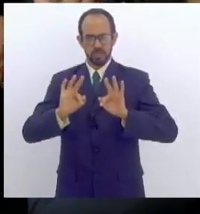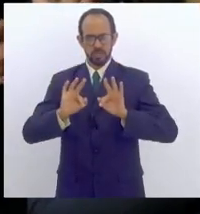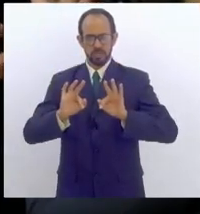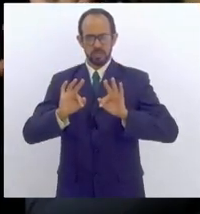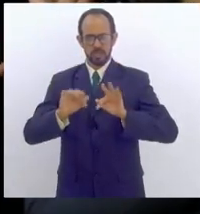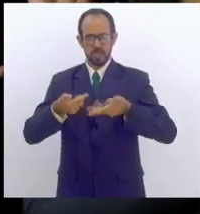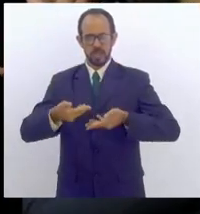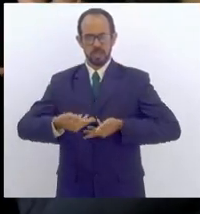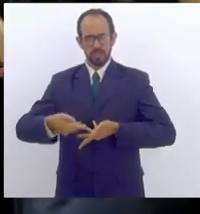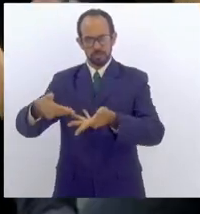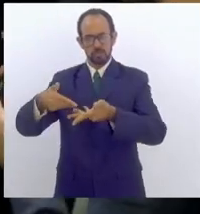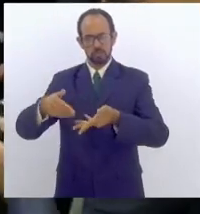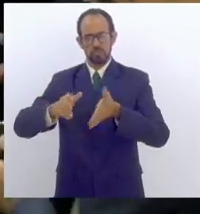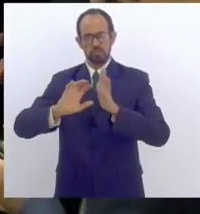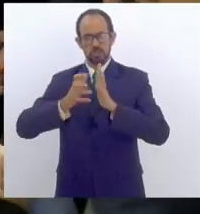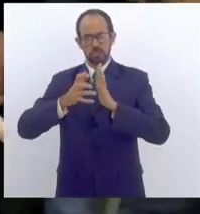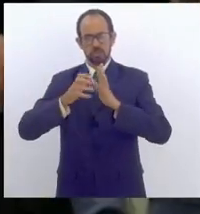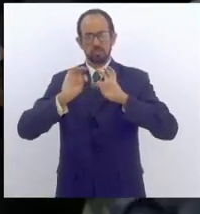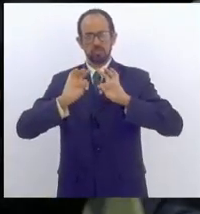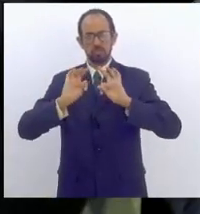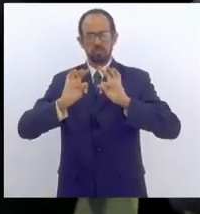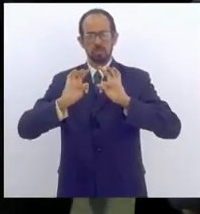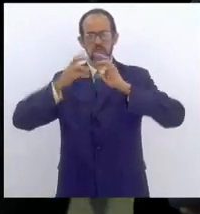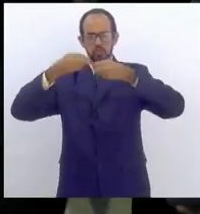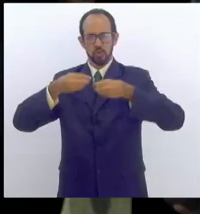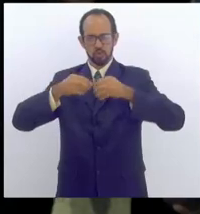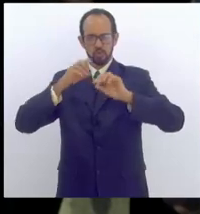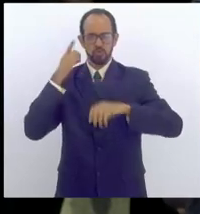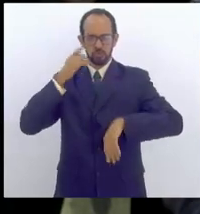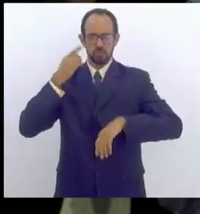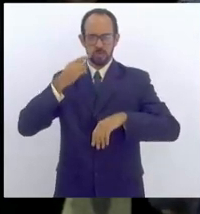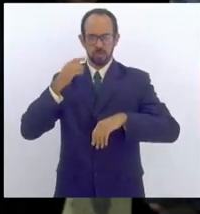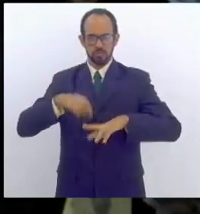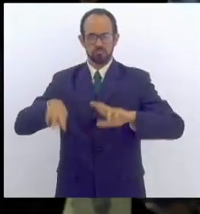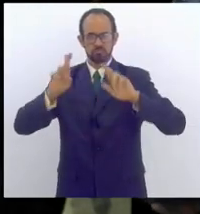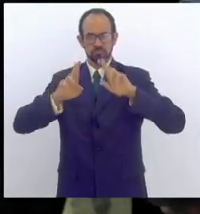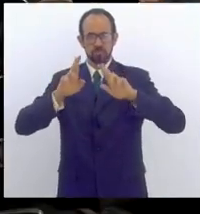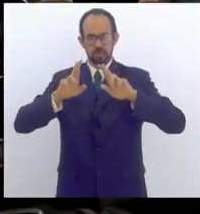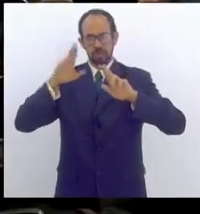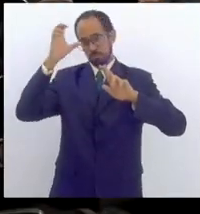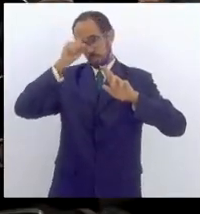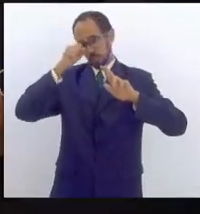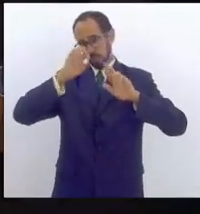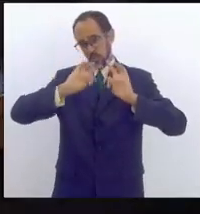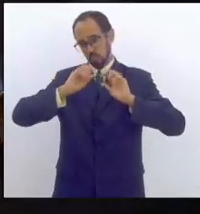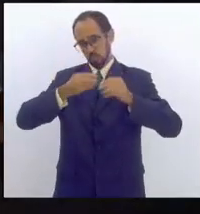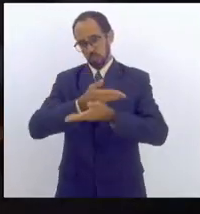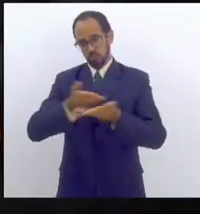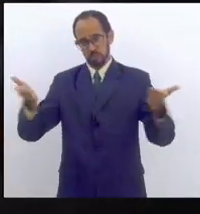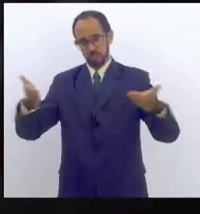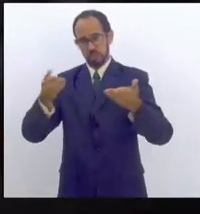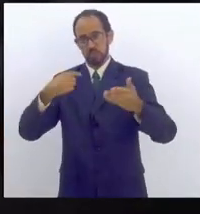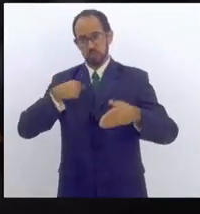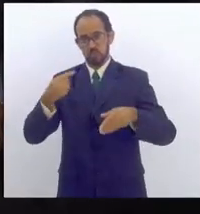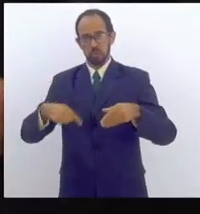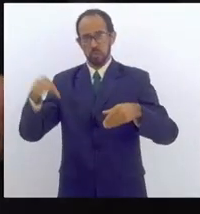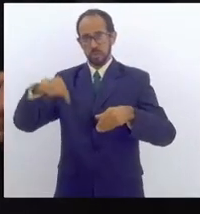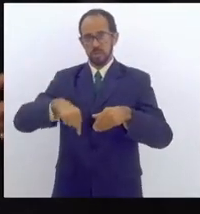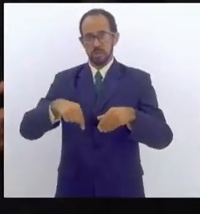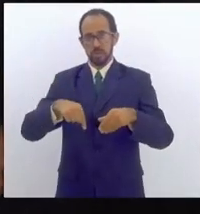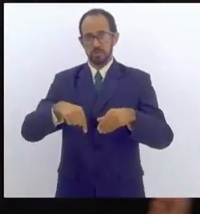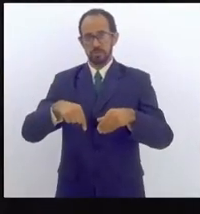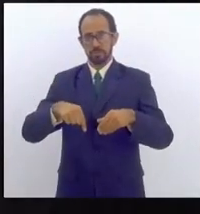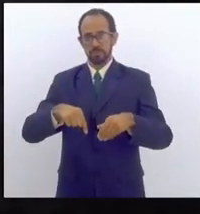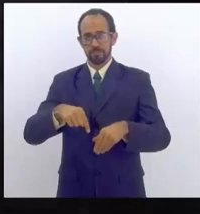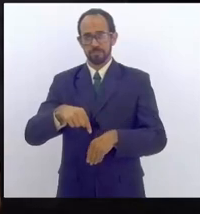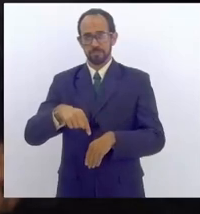só do partido, mas como de todos os deputados. Espero aprender com todos vocês, estou aqui para somar. E presida, meu